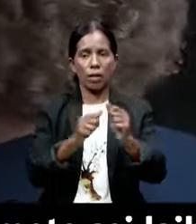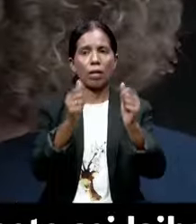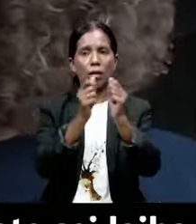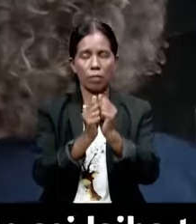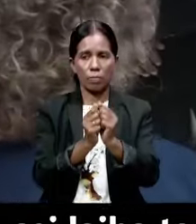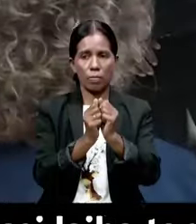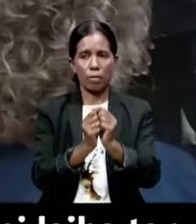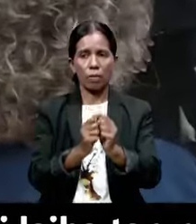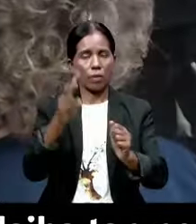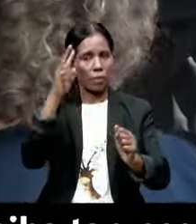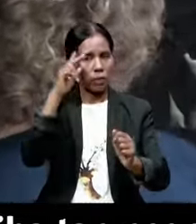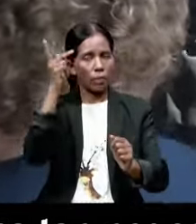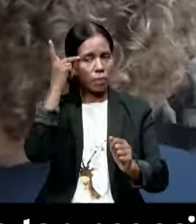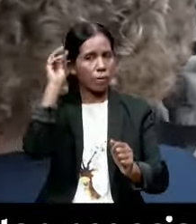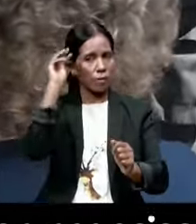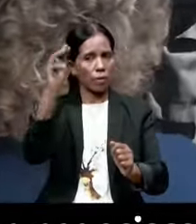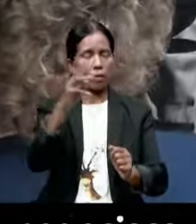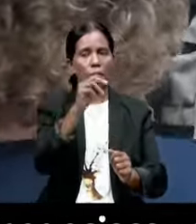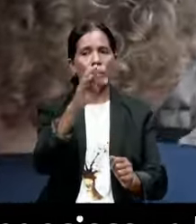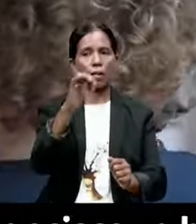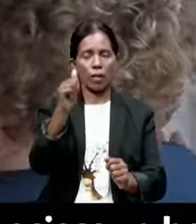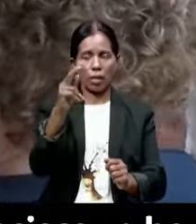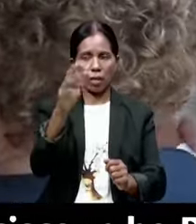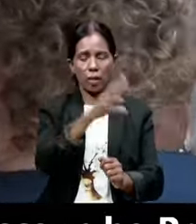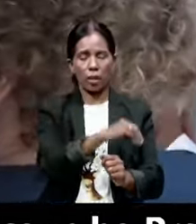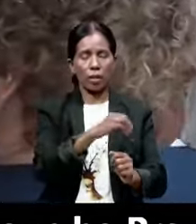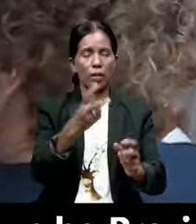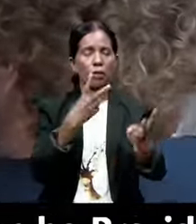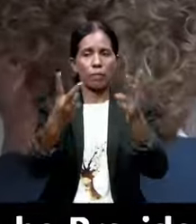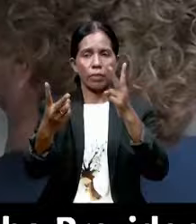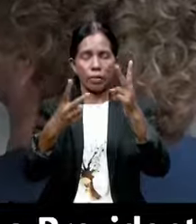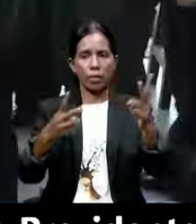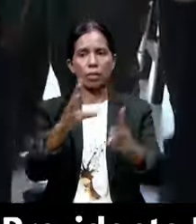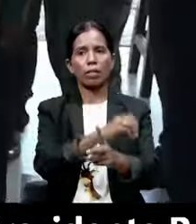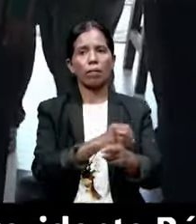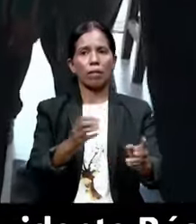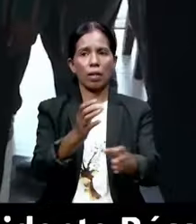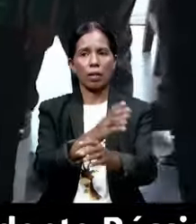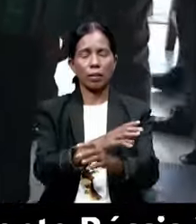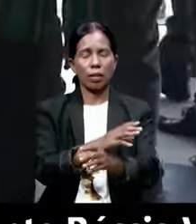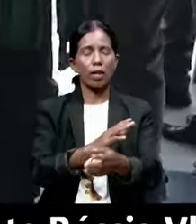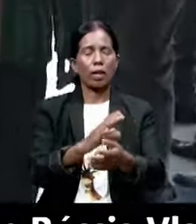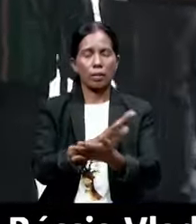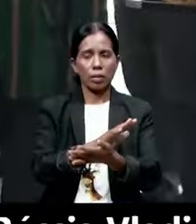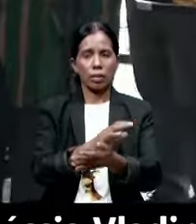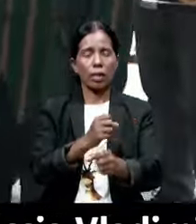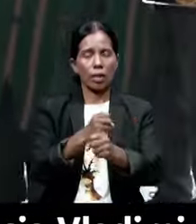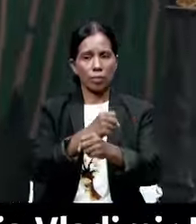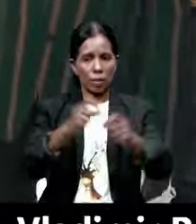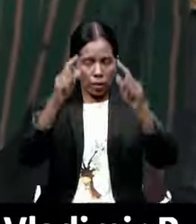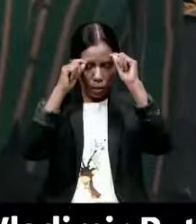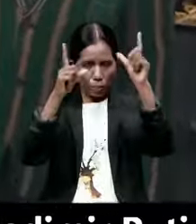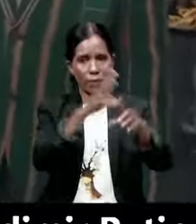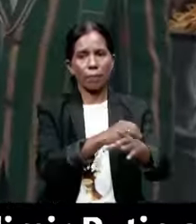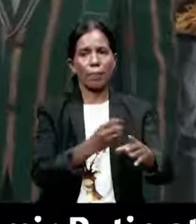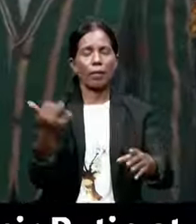Rússia Vice-Primeiro-Ministro Mariano Asanami Sabino, visita a cooperativa Café Timor e Abidão. Tuir Winston, durante